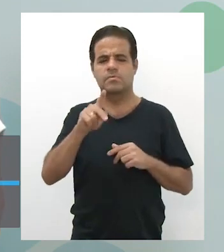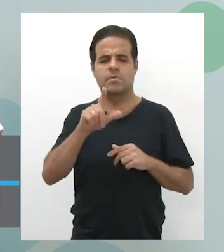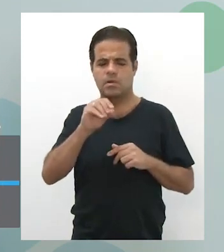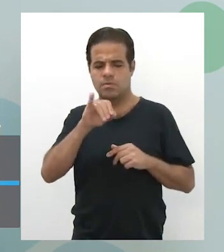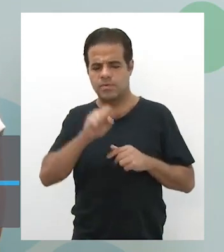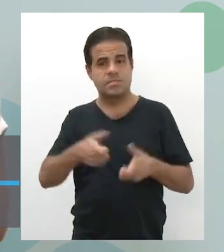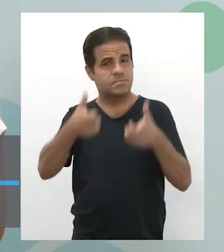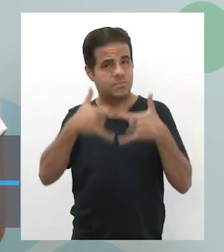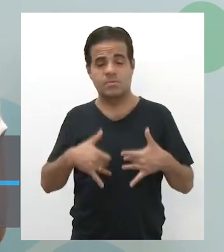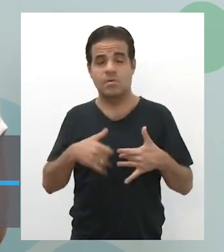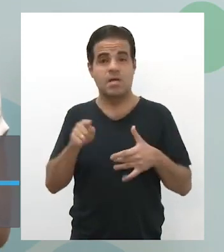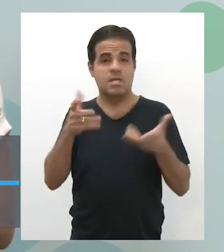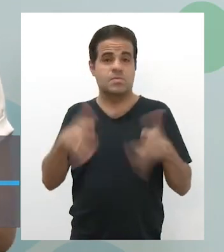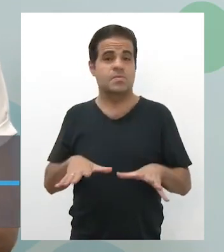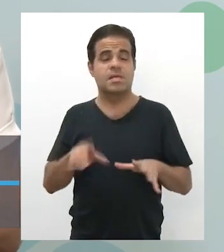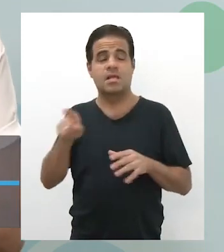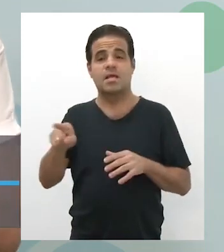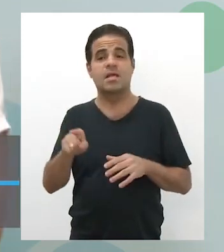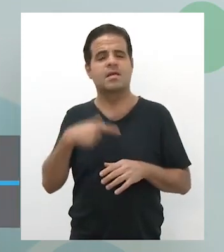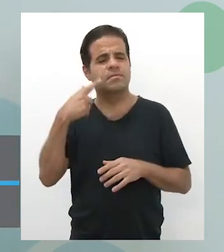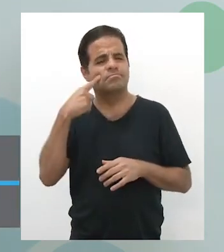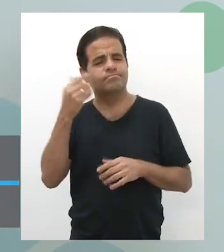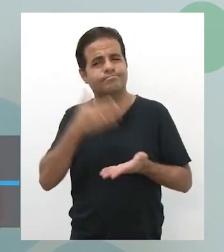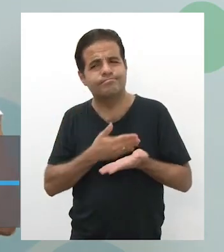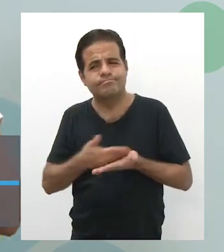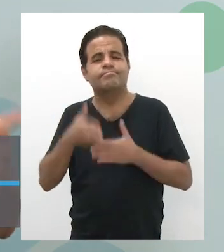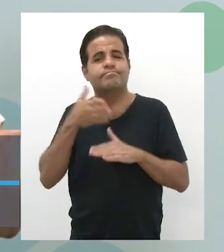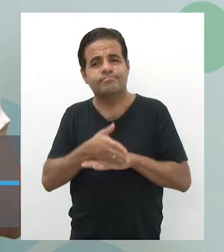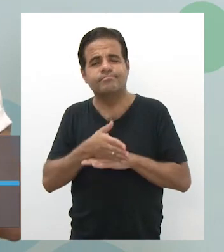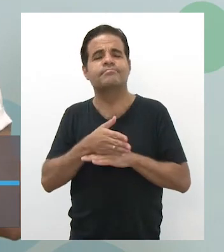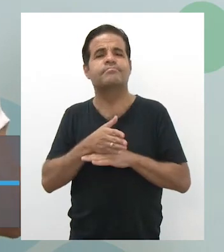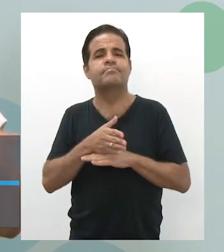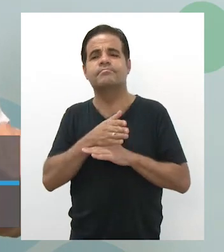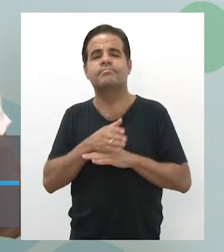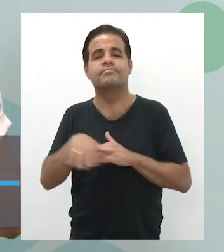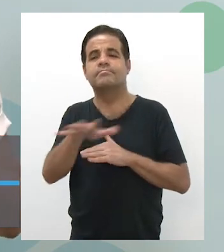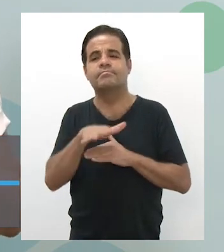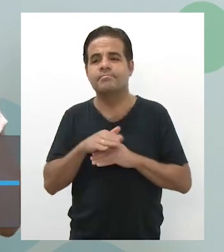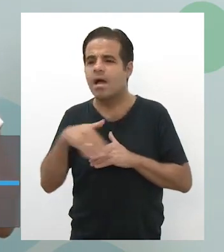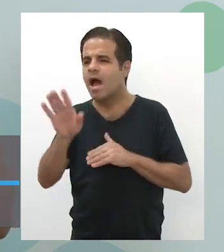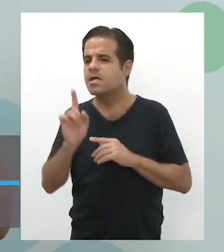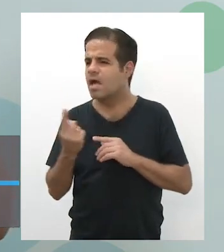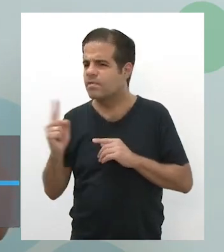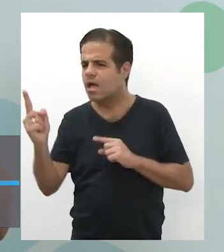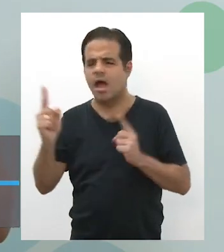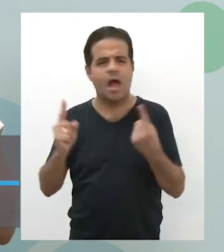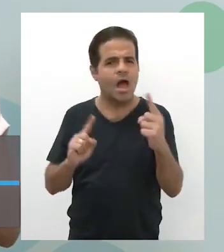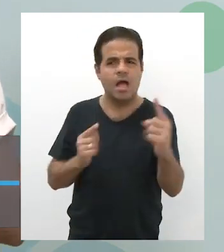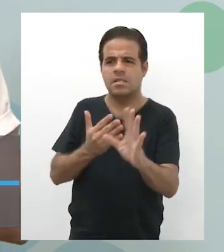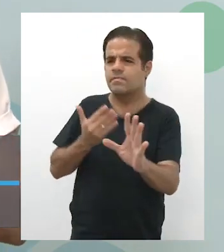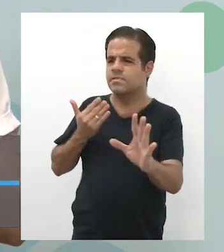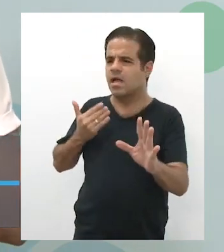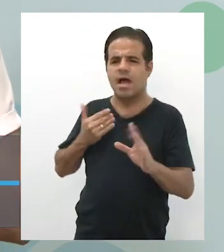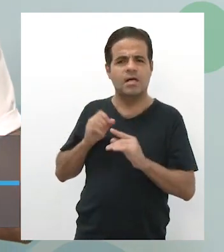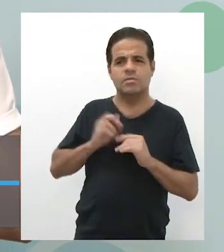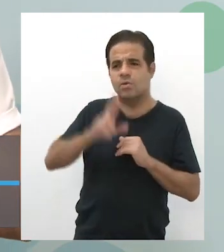mencionou, ali eles não queriam os italiotas. Então, os italiotas começaram a ir para partes mais afastadas de Roma. E isso